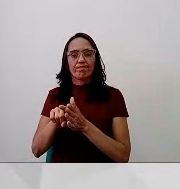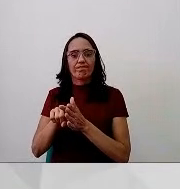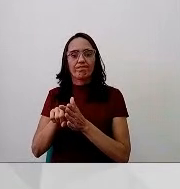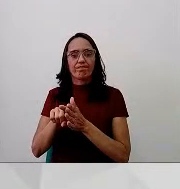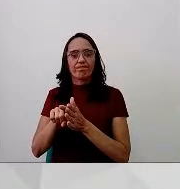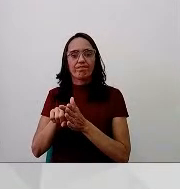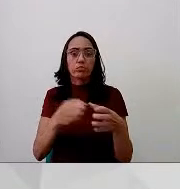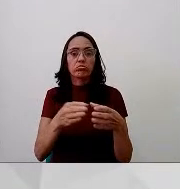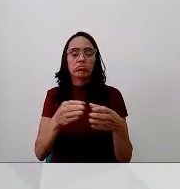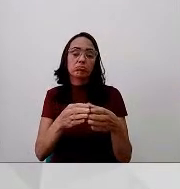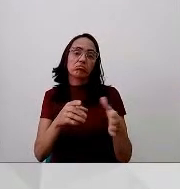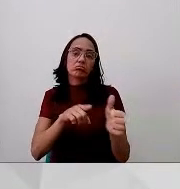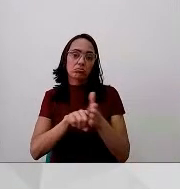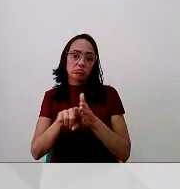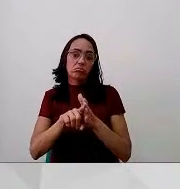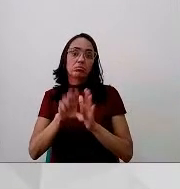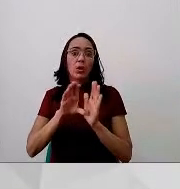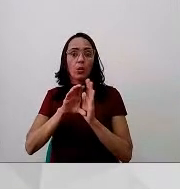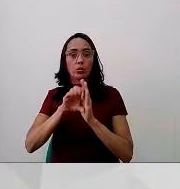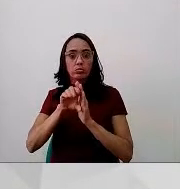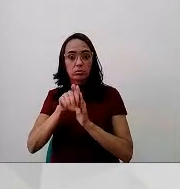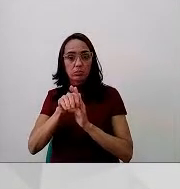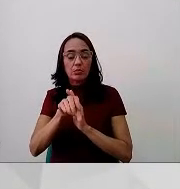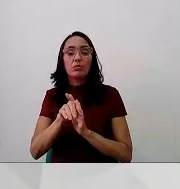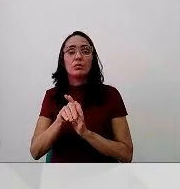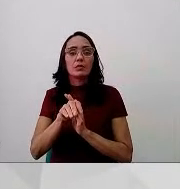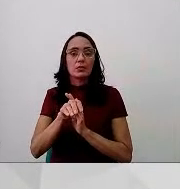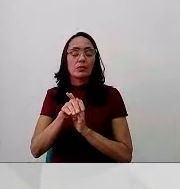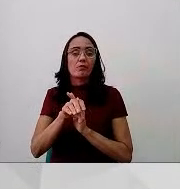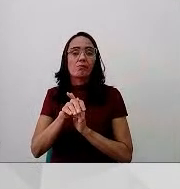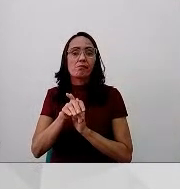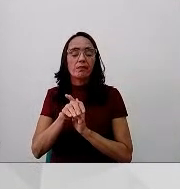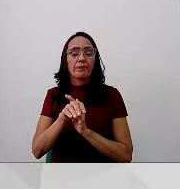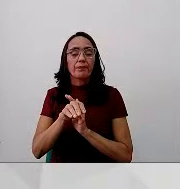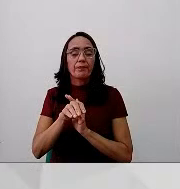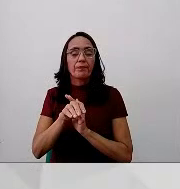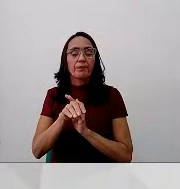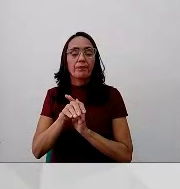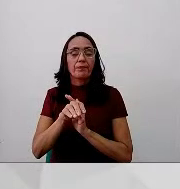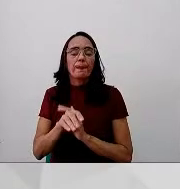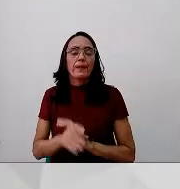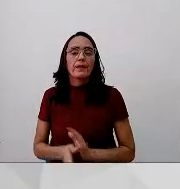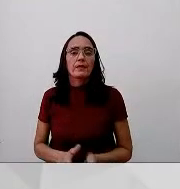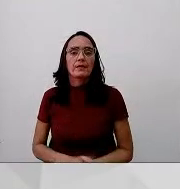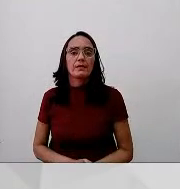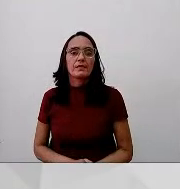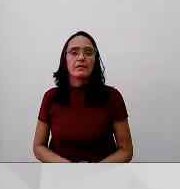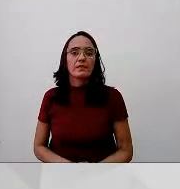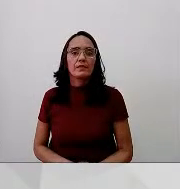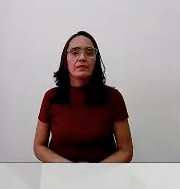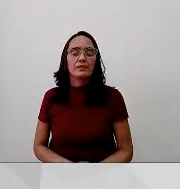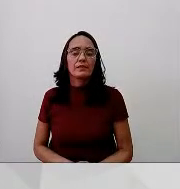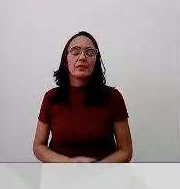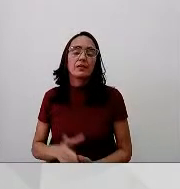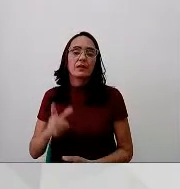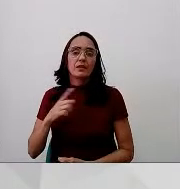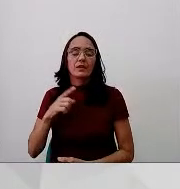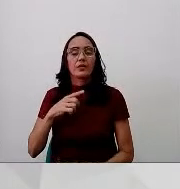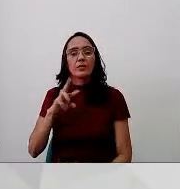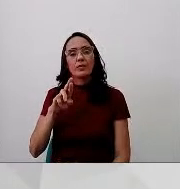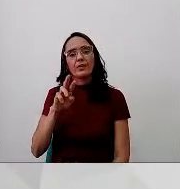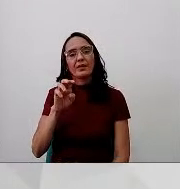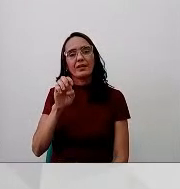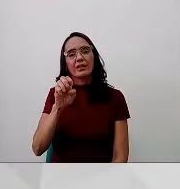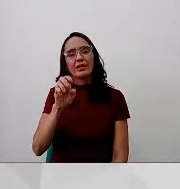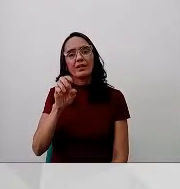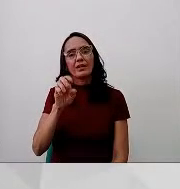com o professor Andrew lá de Stanford, né? Apresentaram, né, uma rede neural profunda, né, que